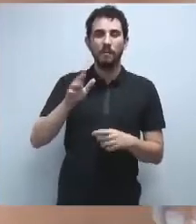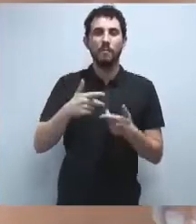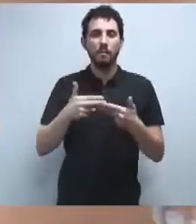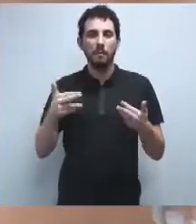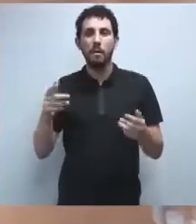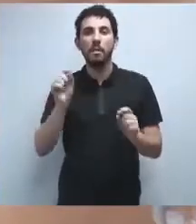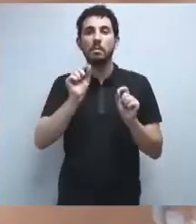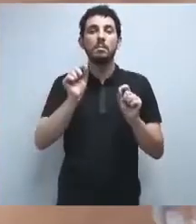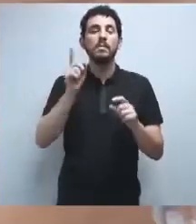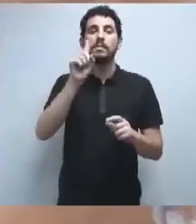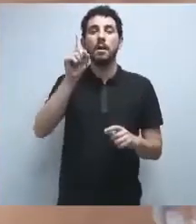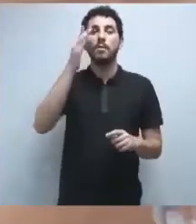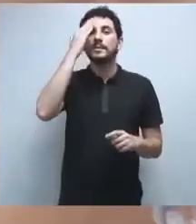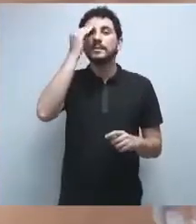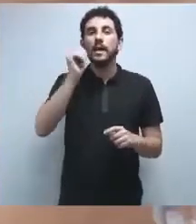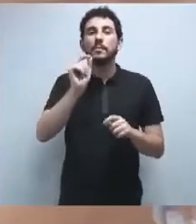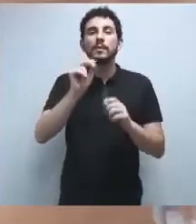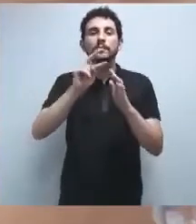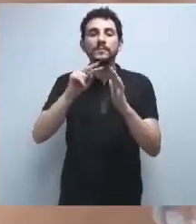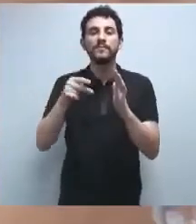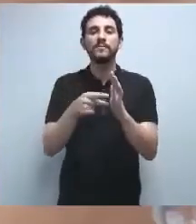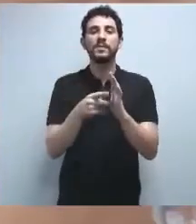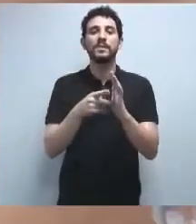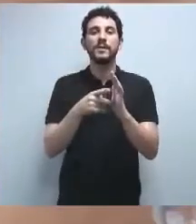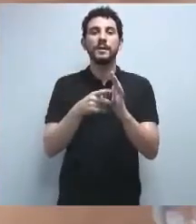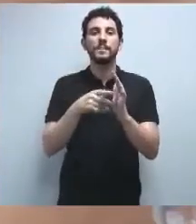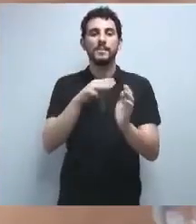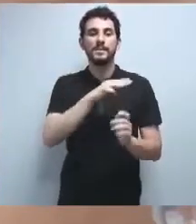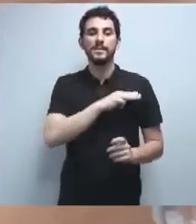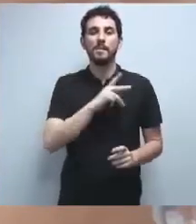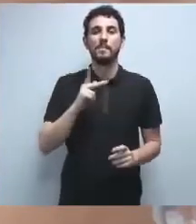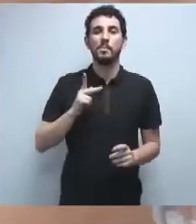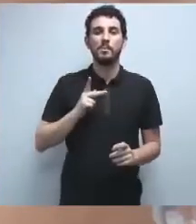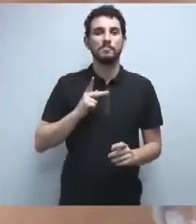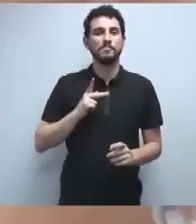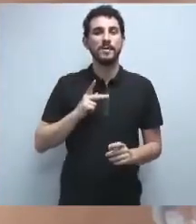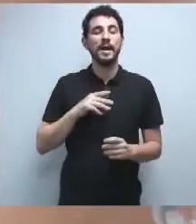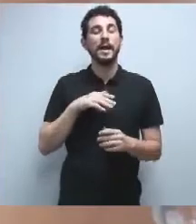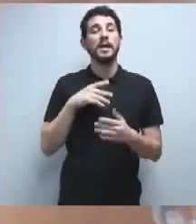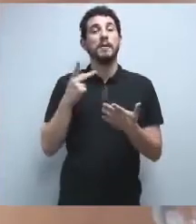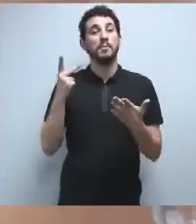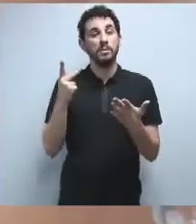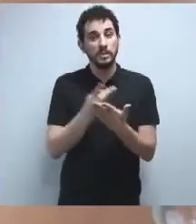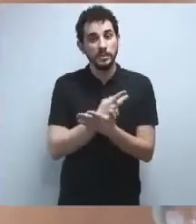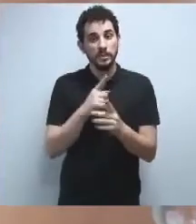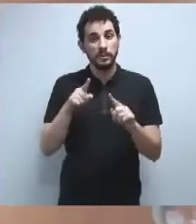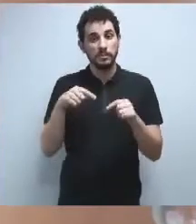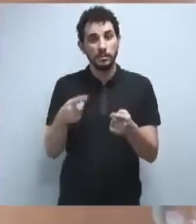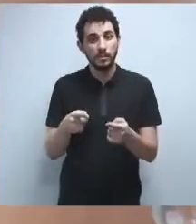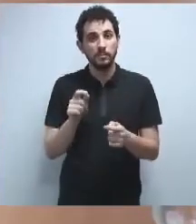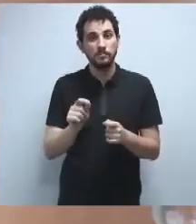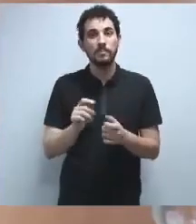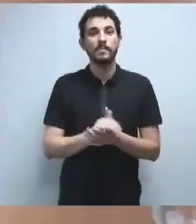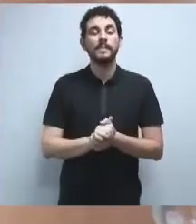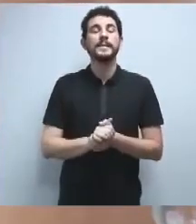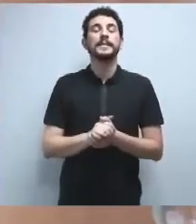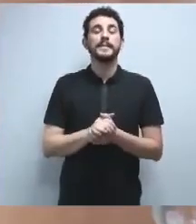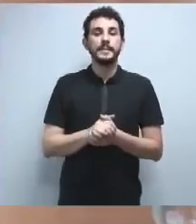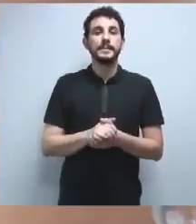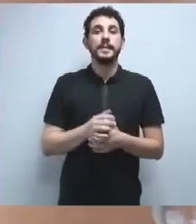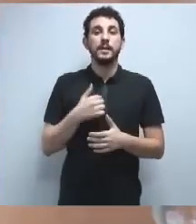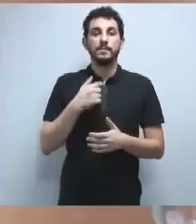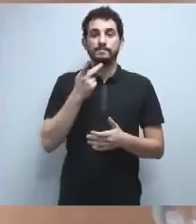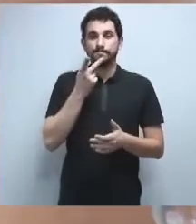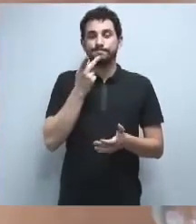que era ministério público até que um trabalho e aqui eu sou obrigado a confessar